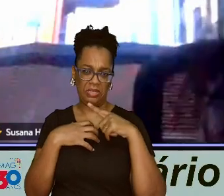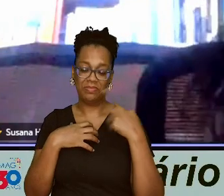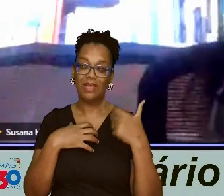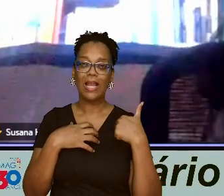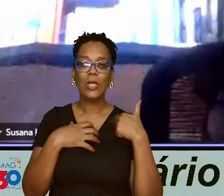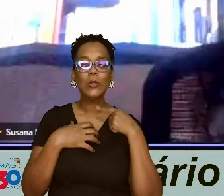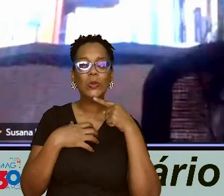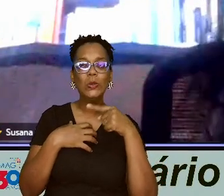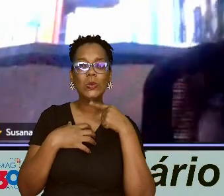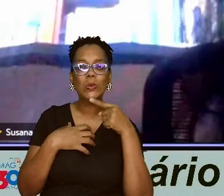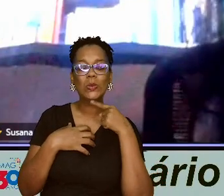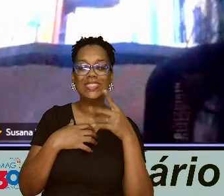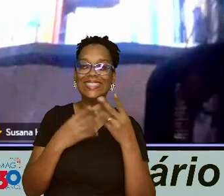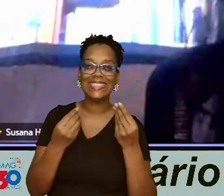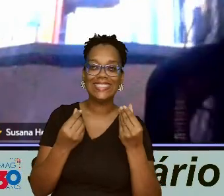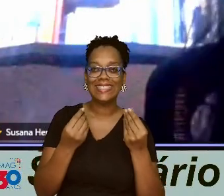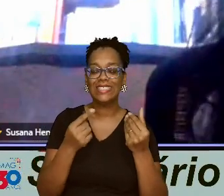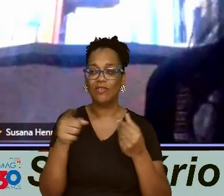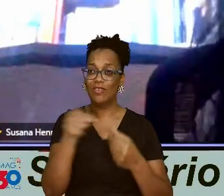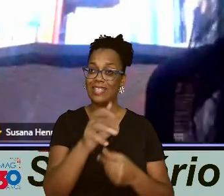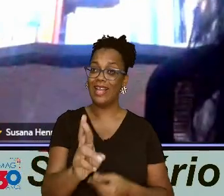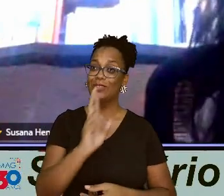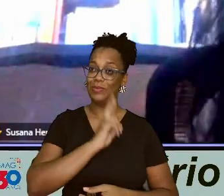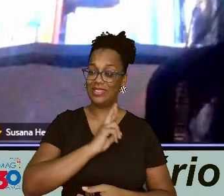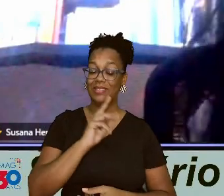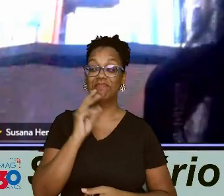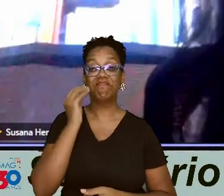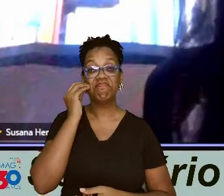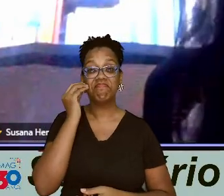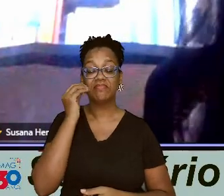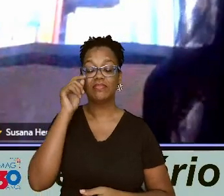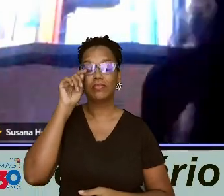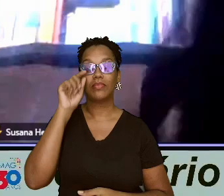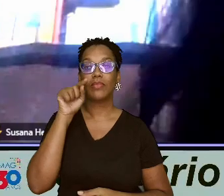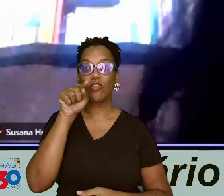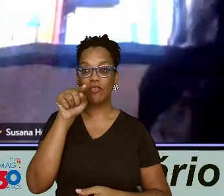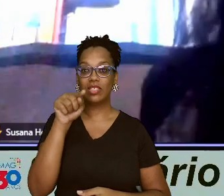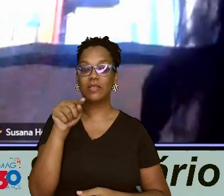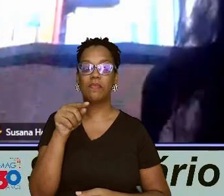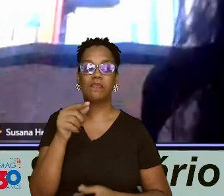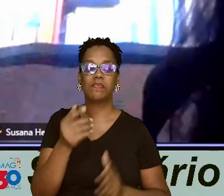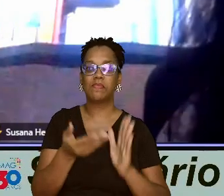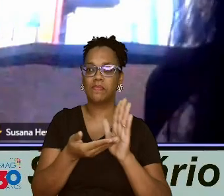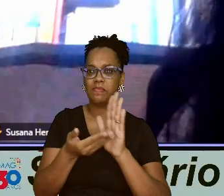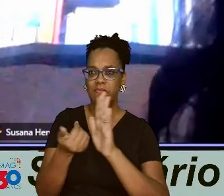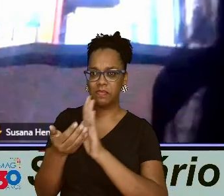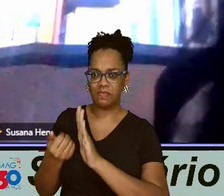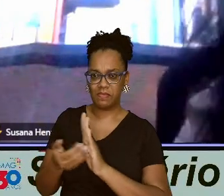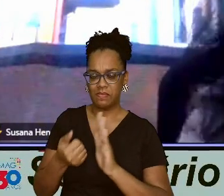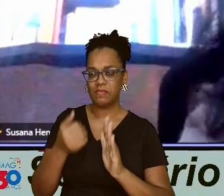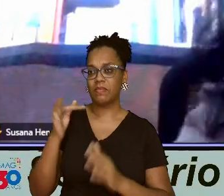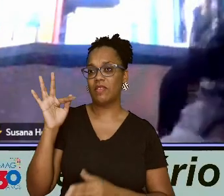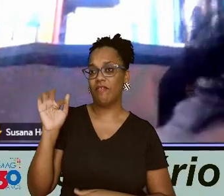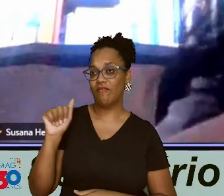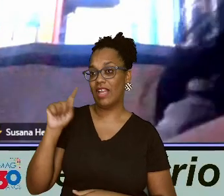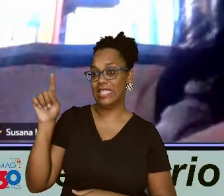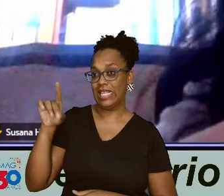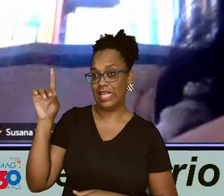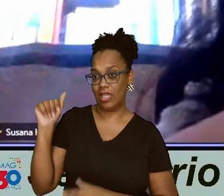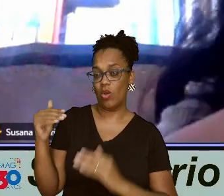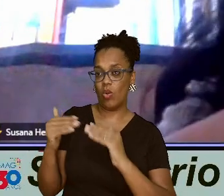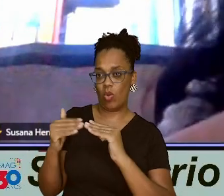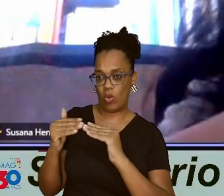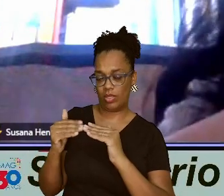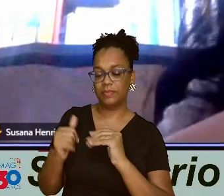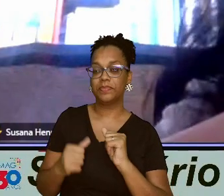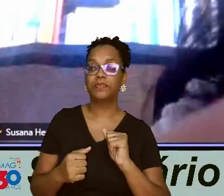dúvida, não sei se vocês conseguem me fazer agora, mas assim, se vocês tirarem todas que a Fazenda concorda, tirarem todas aquelas